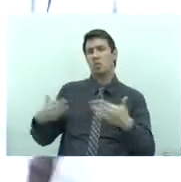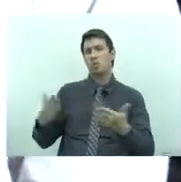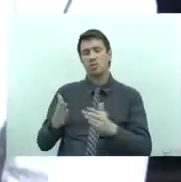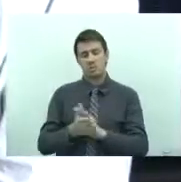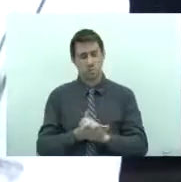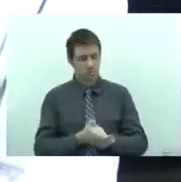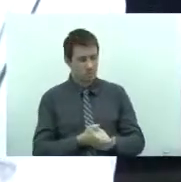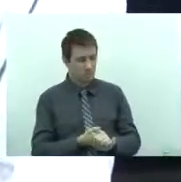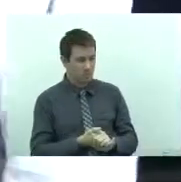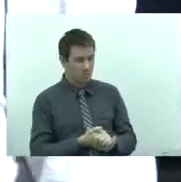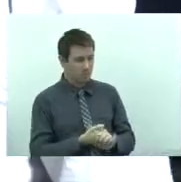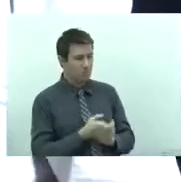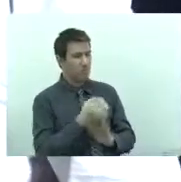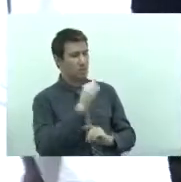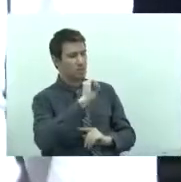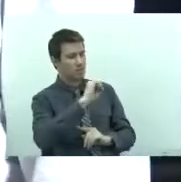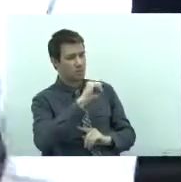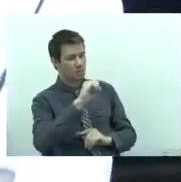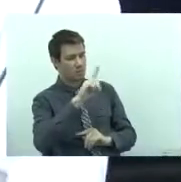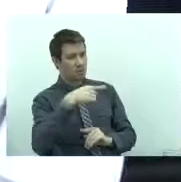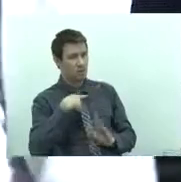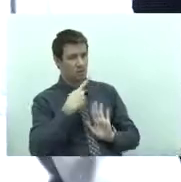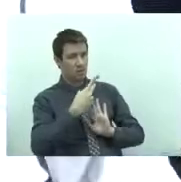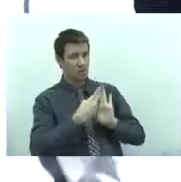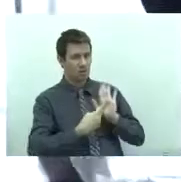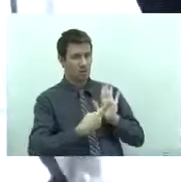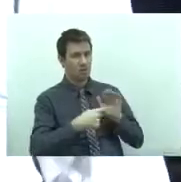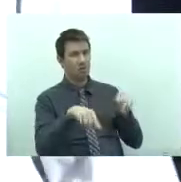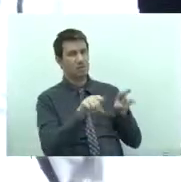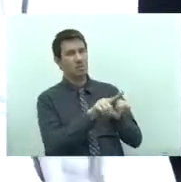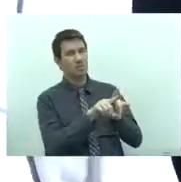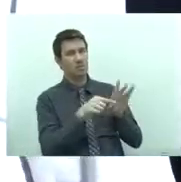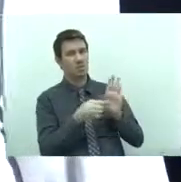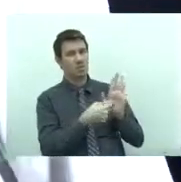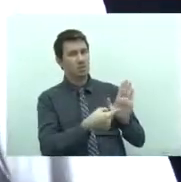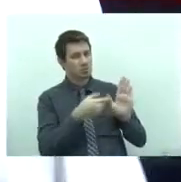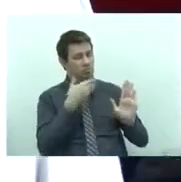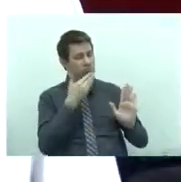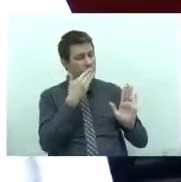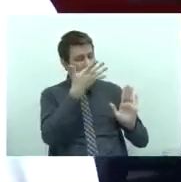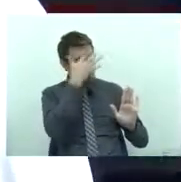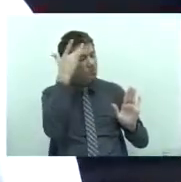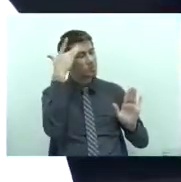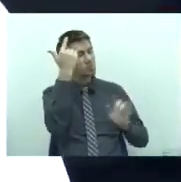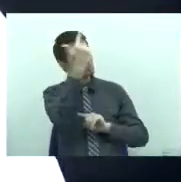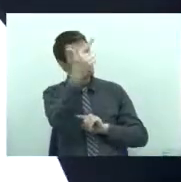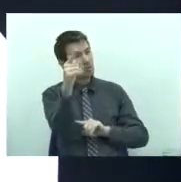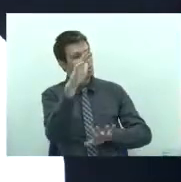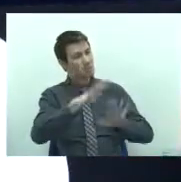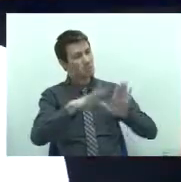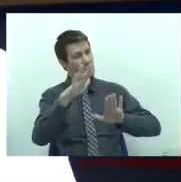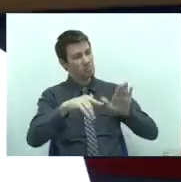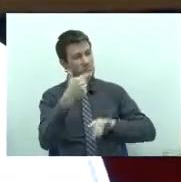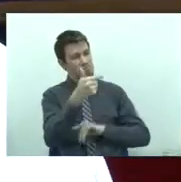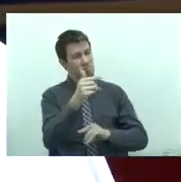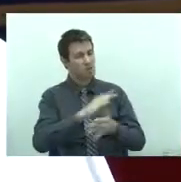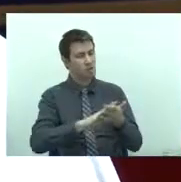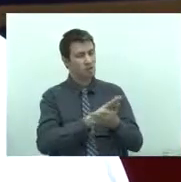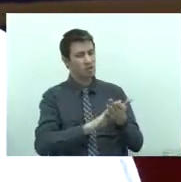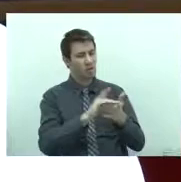isso? Isso. O projeto é para facilitar para as pessoas que às vezes não sabem